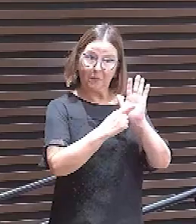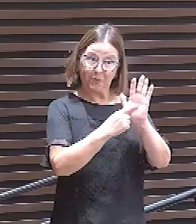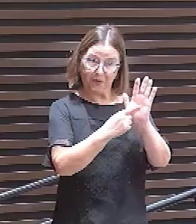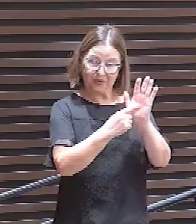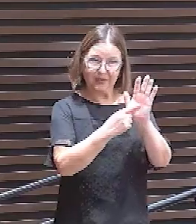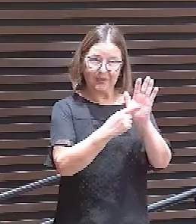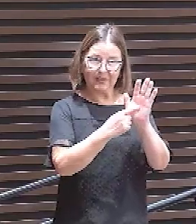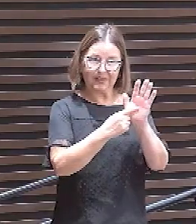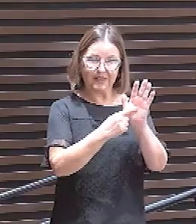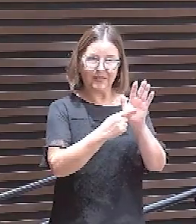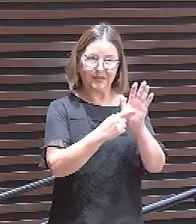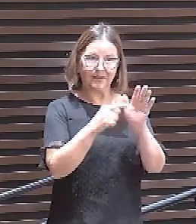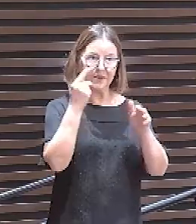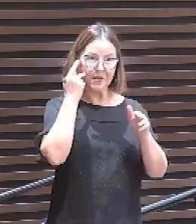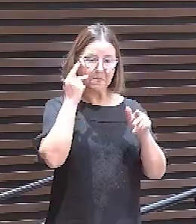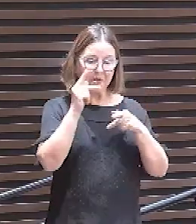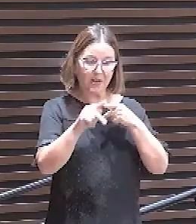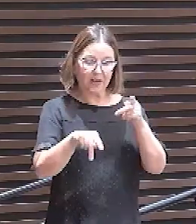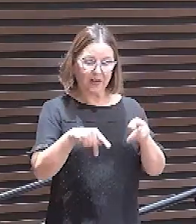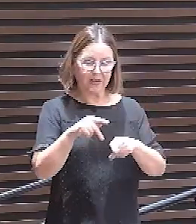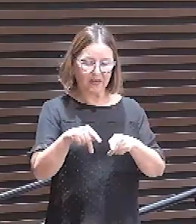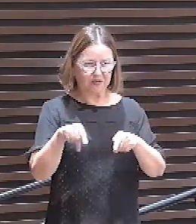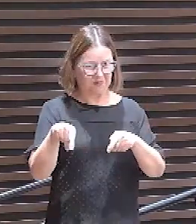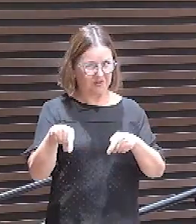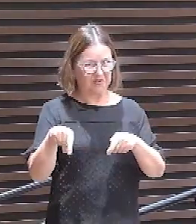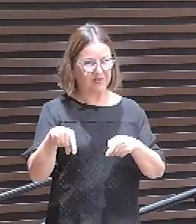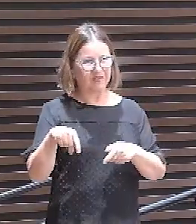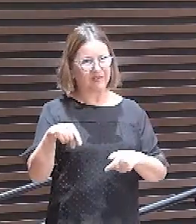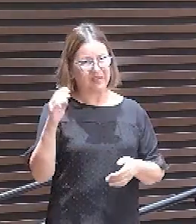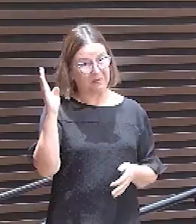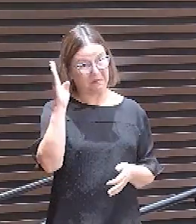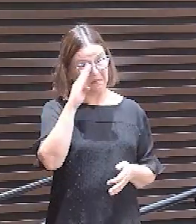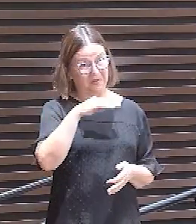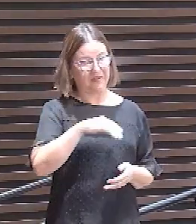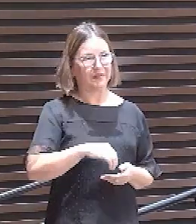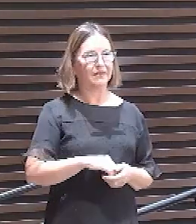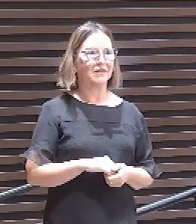essa humanidade corrompida e perversa.